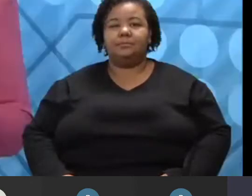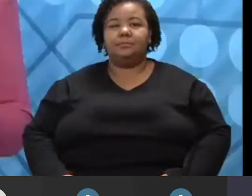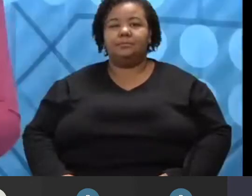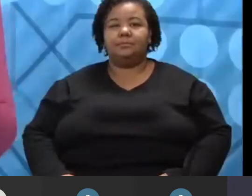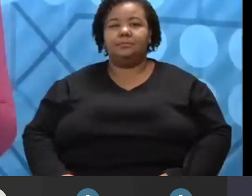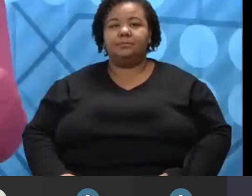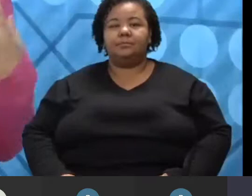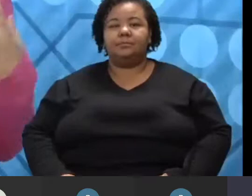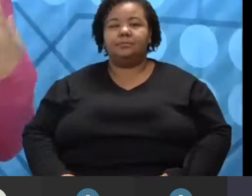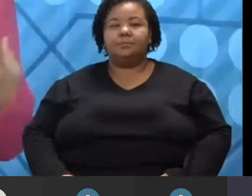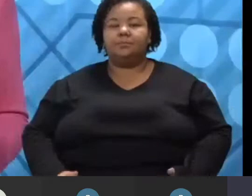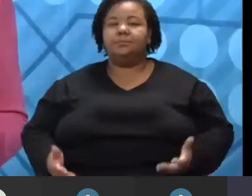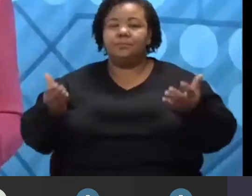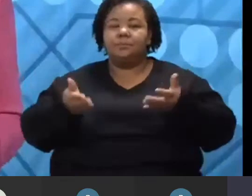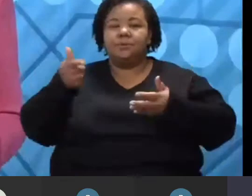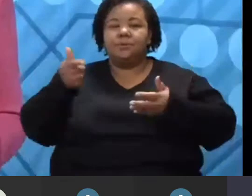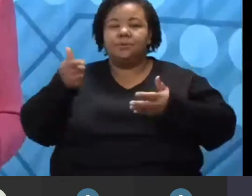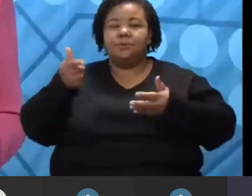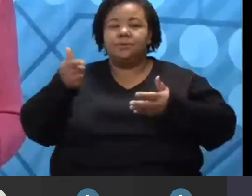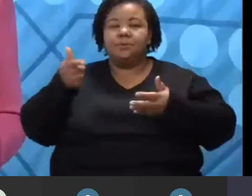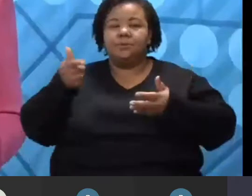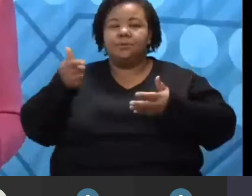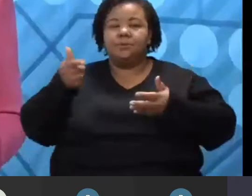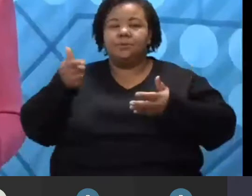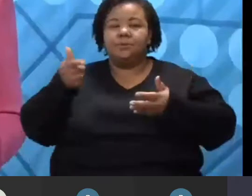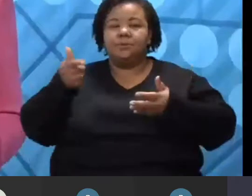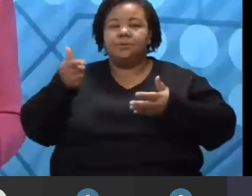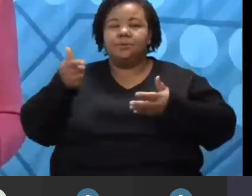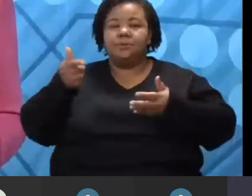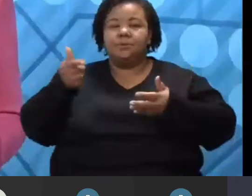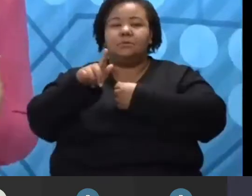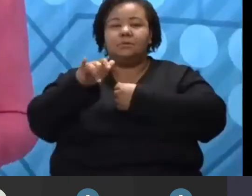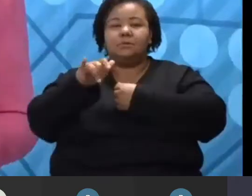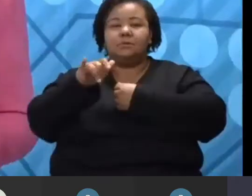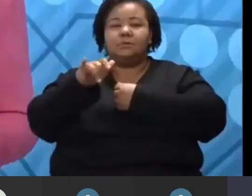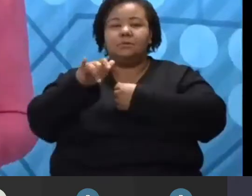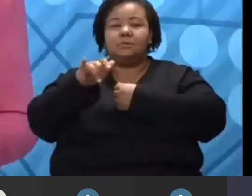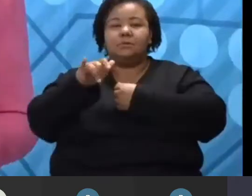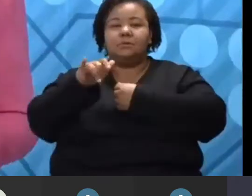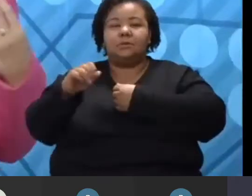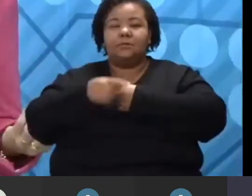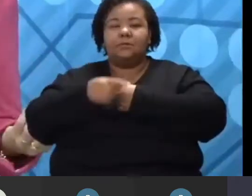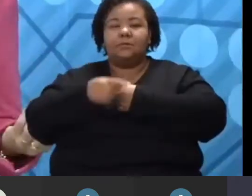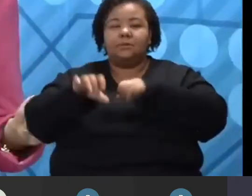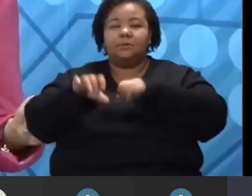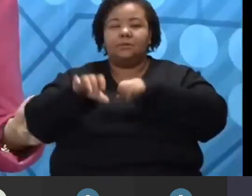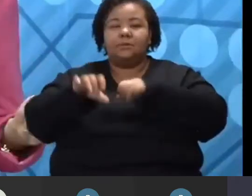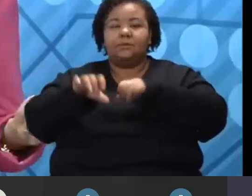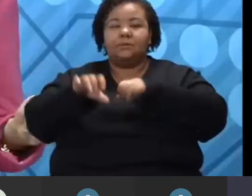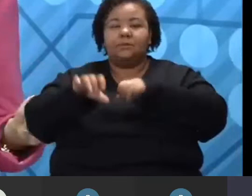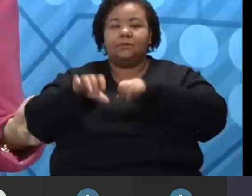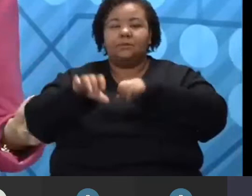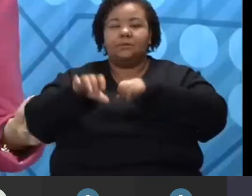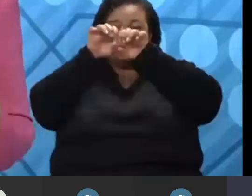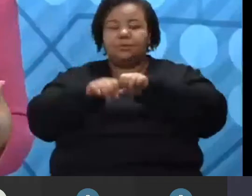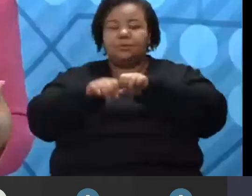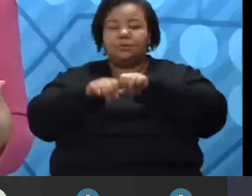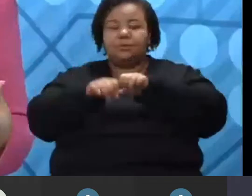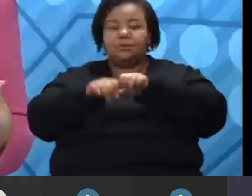Agora, então, você conseguiu focalizar essa célula fúngica e você viu ali as estruturas da célula leveduriforme e